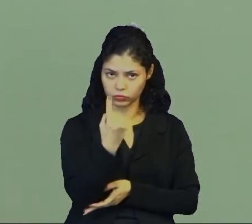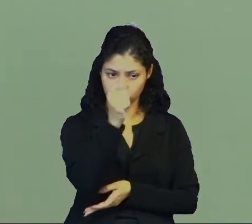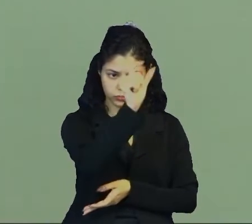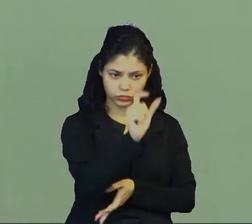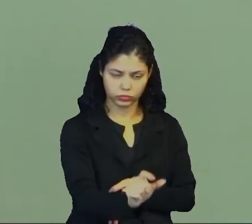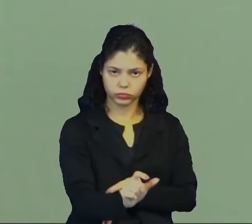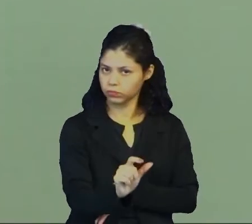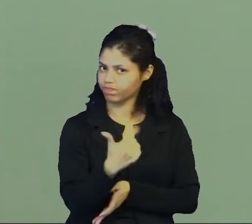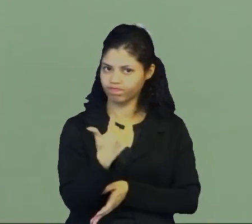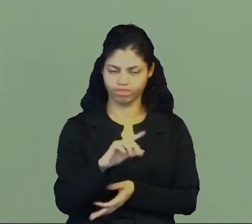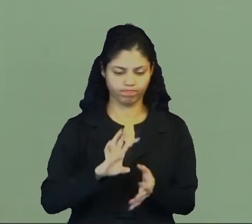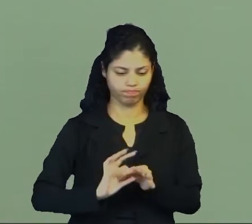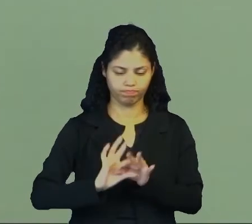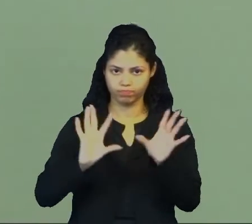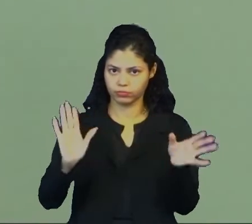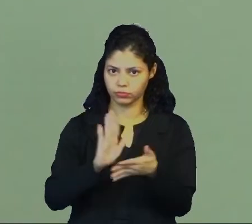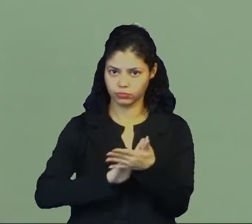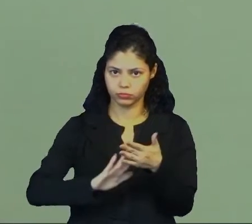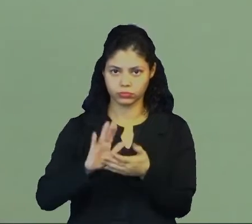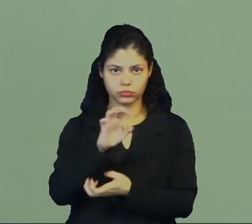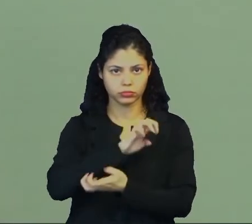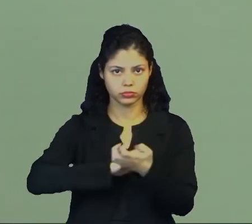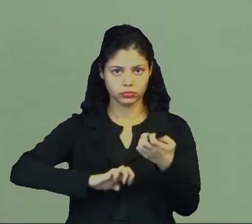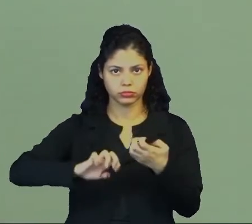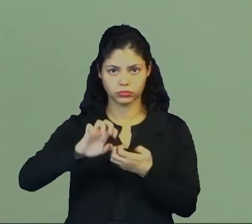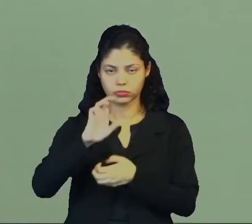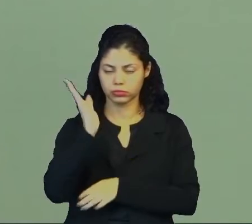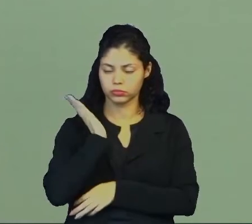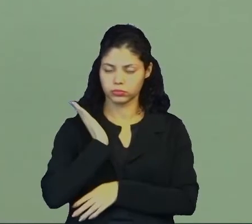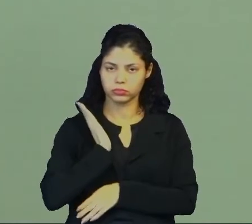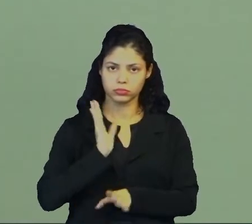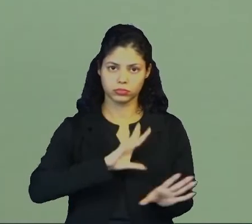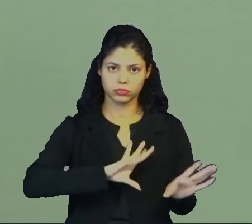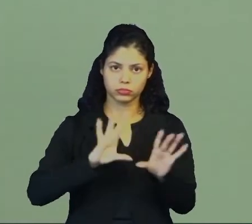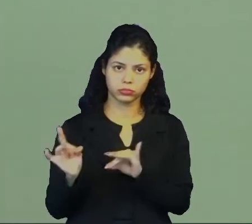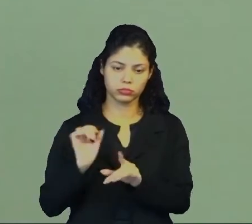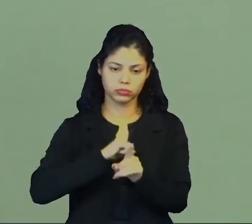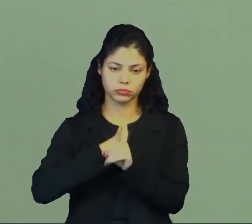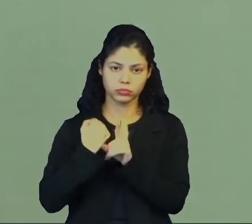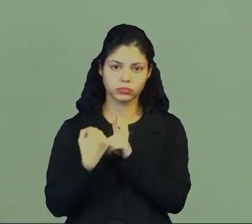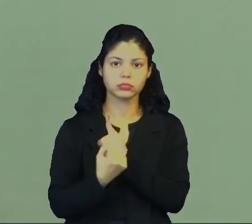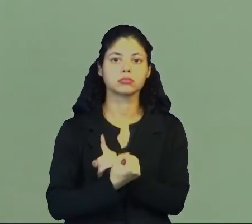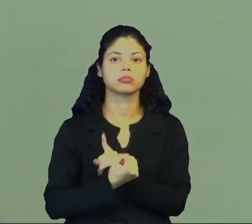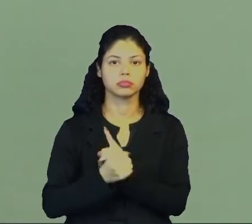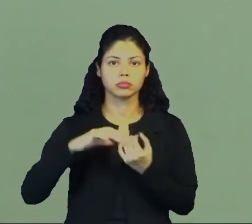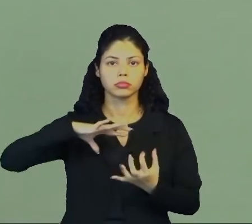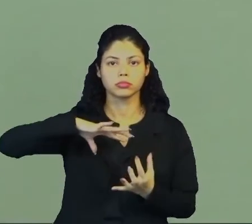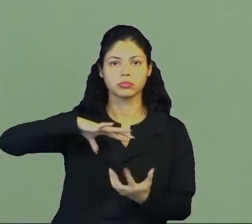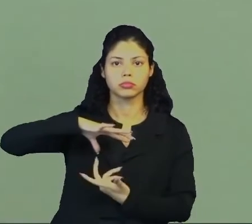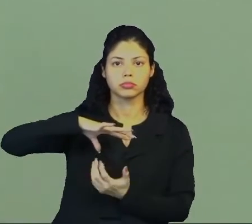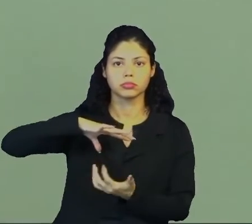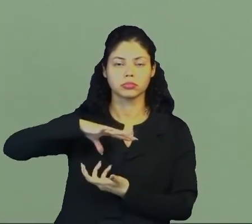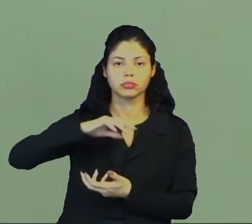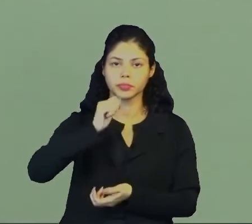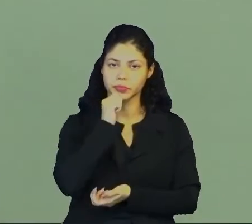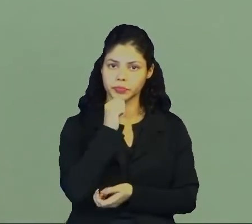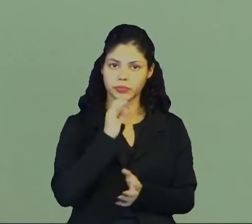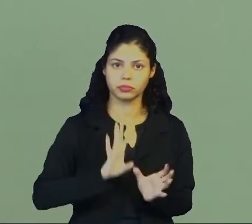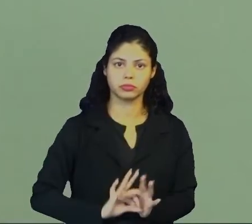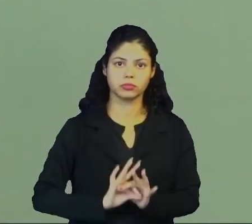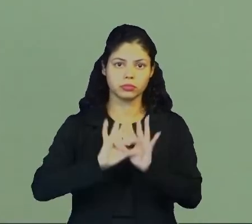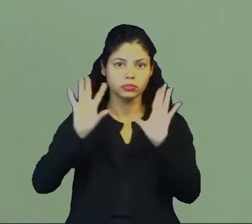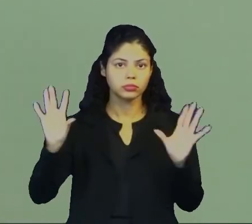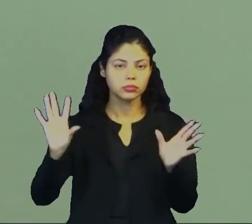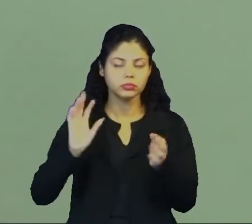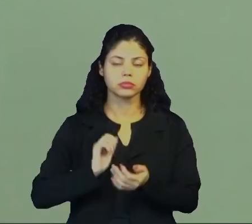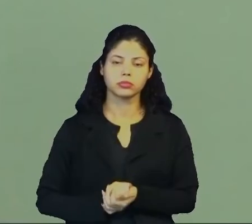Não existia liberdade. Então, as revoluções burguesas trazem para a sociedade ocidental as liberdades, né?